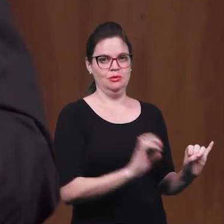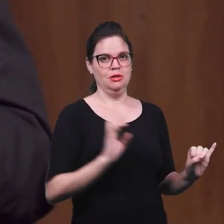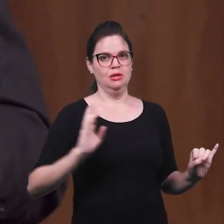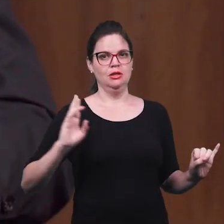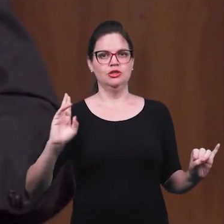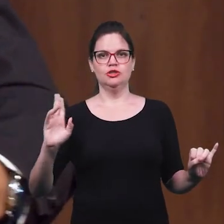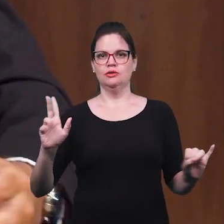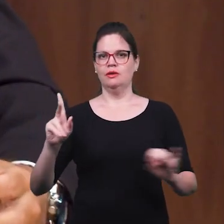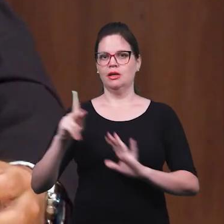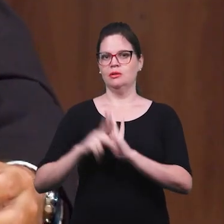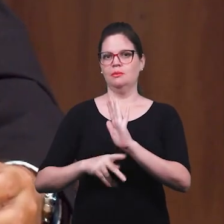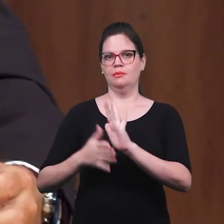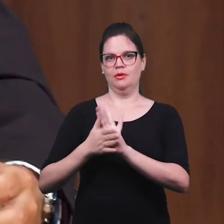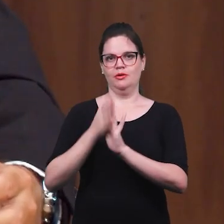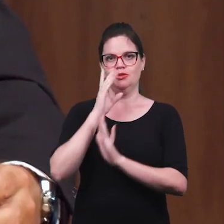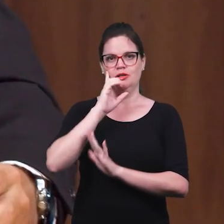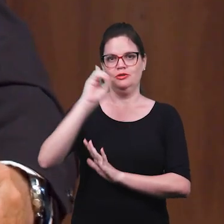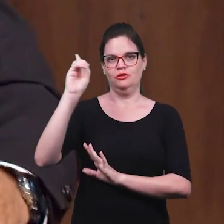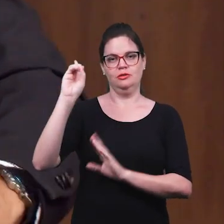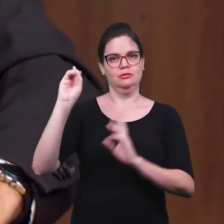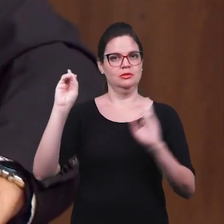o projeto de Deus para o homem.